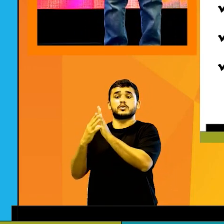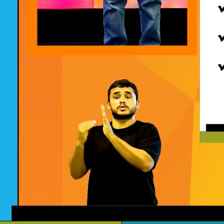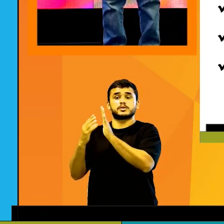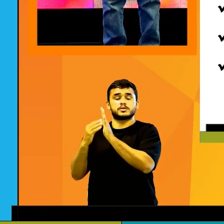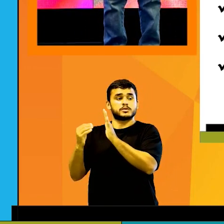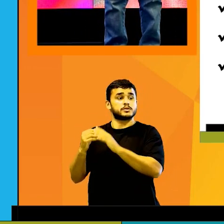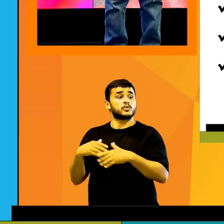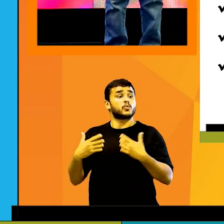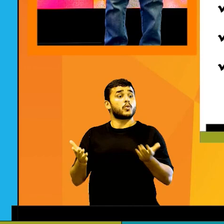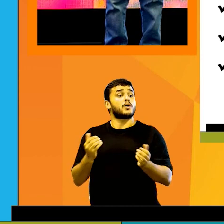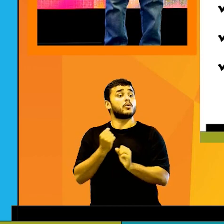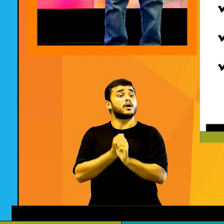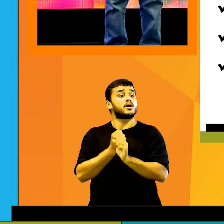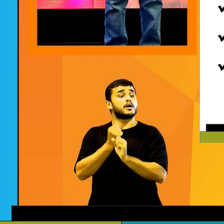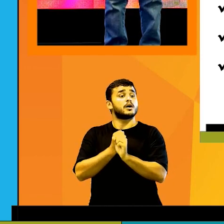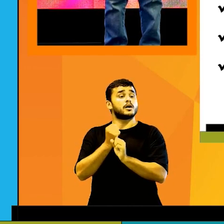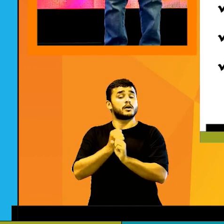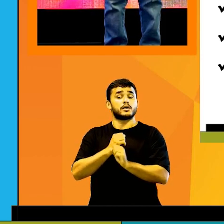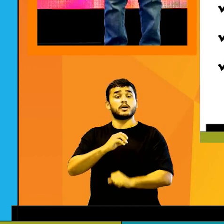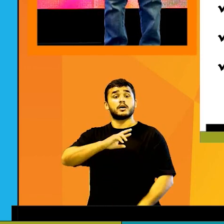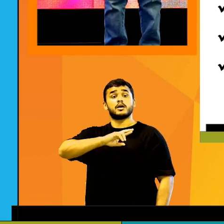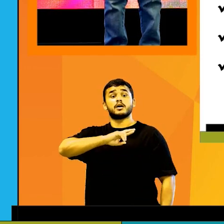da República?